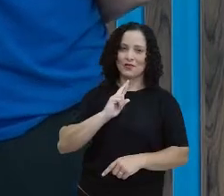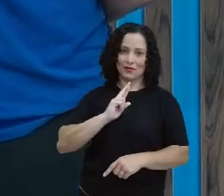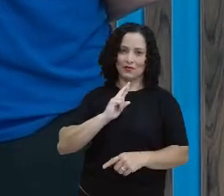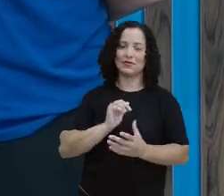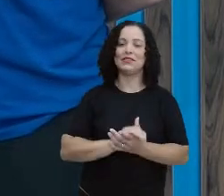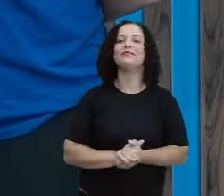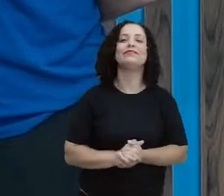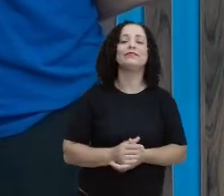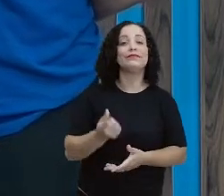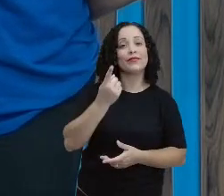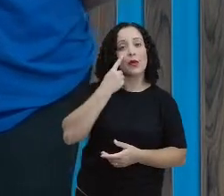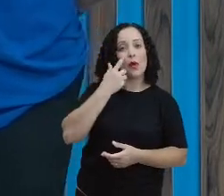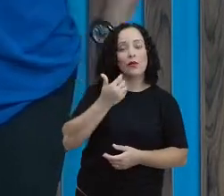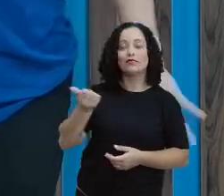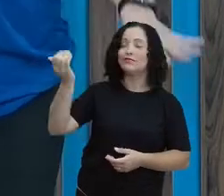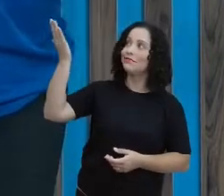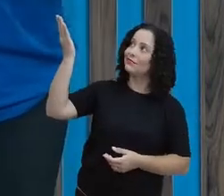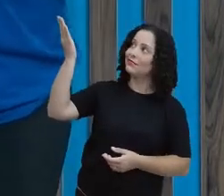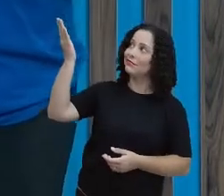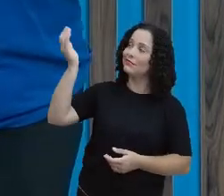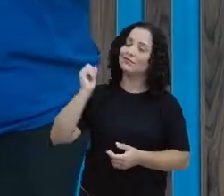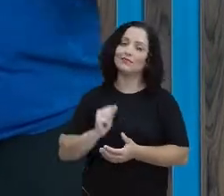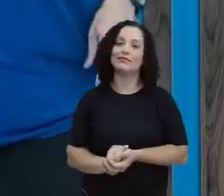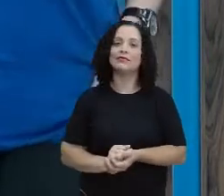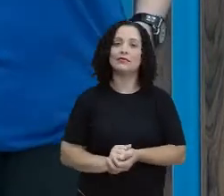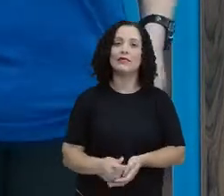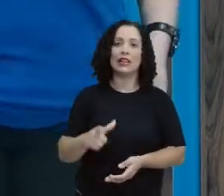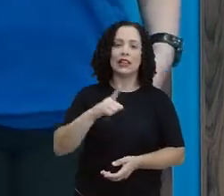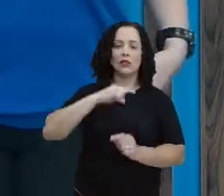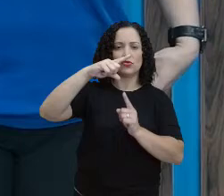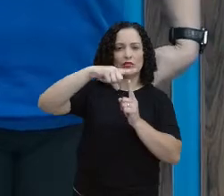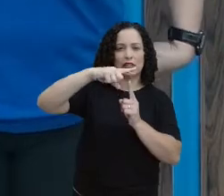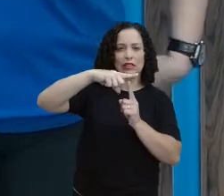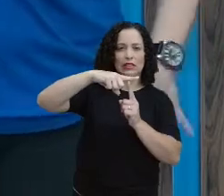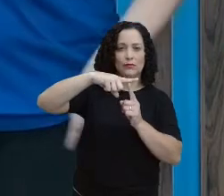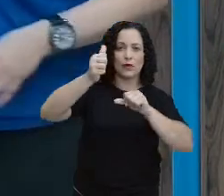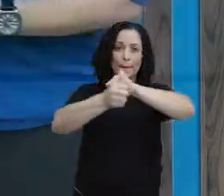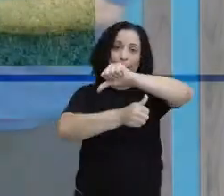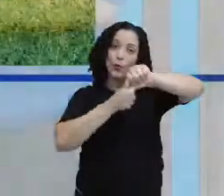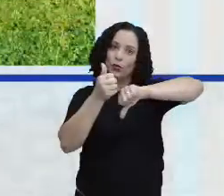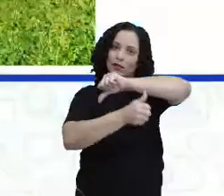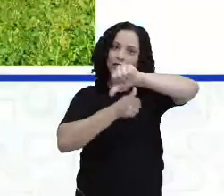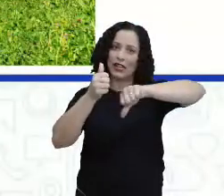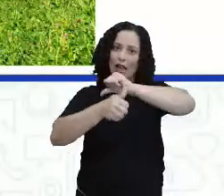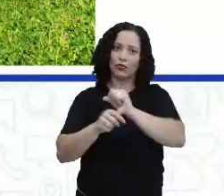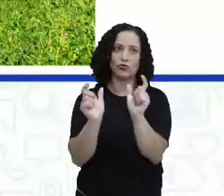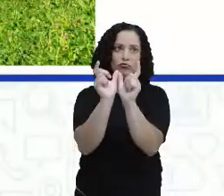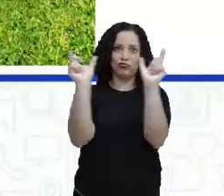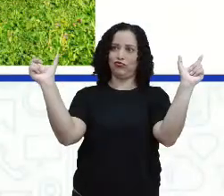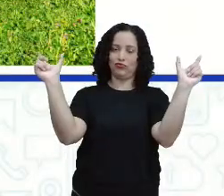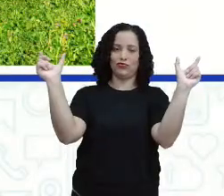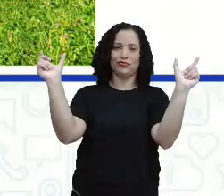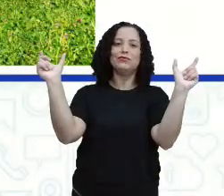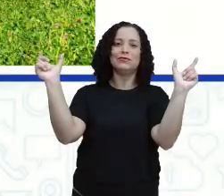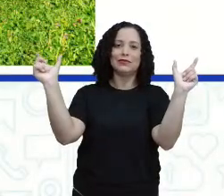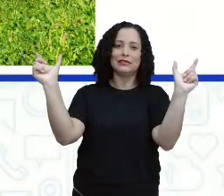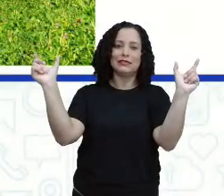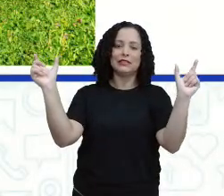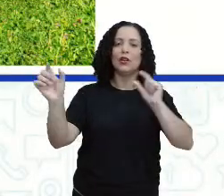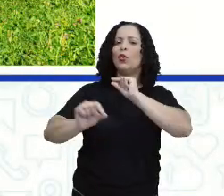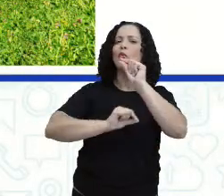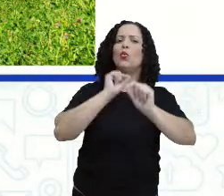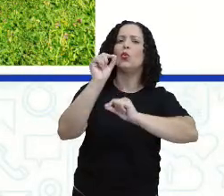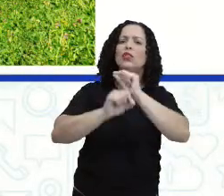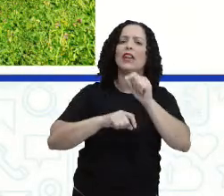falou. Olha só, então, nesses organismos geneticamente modificados, né, são aqueles que têm os seus